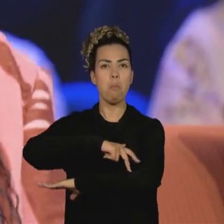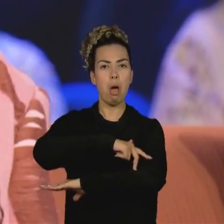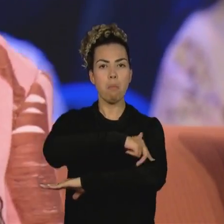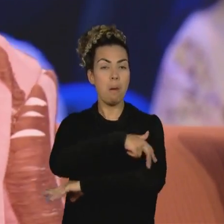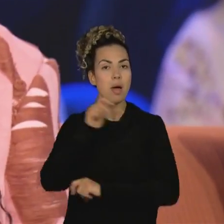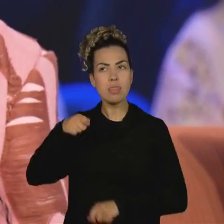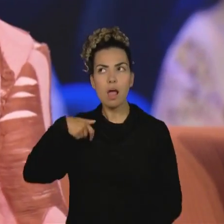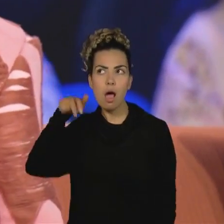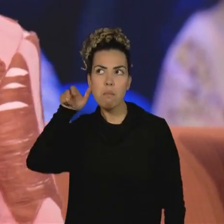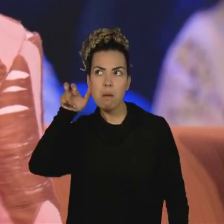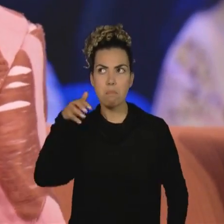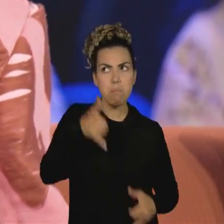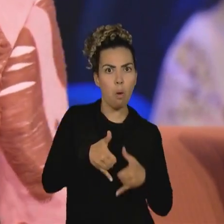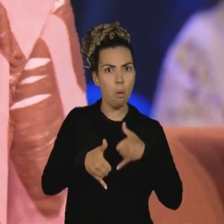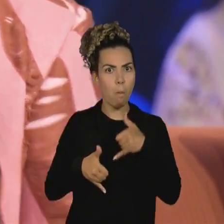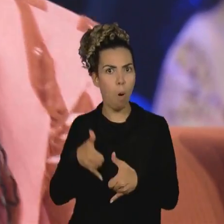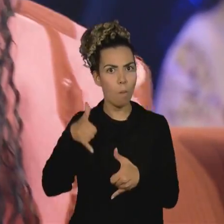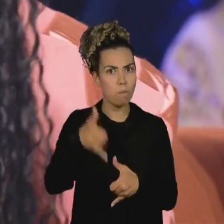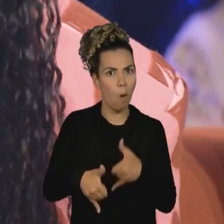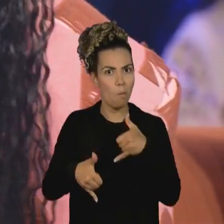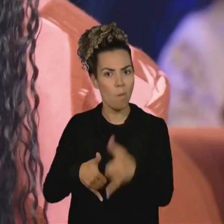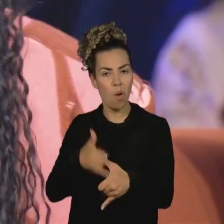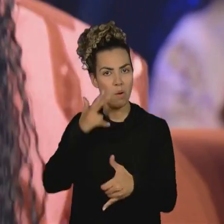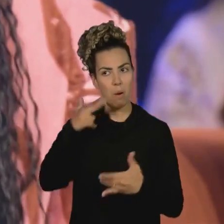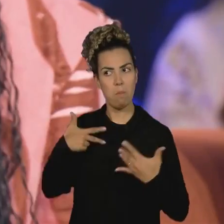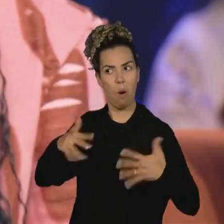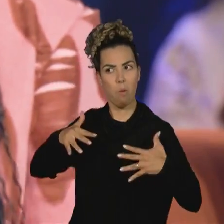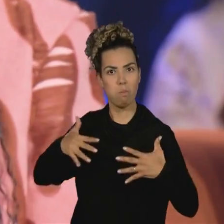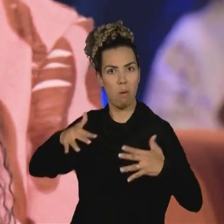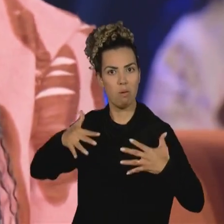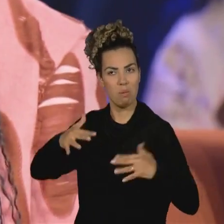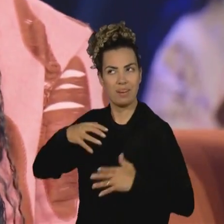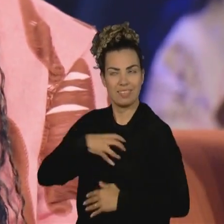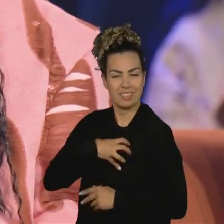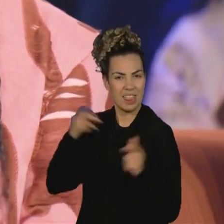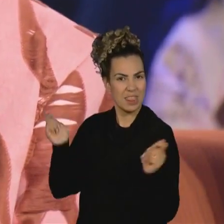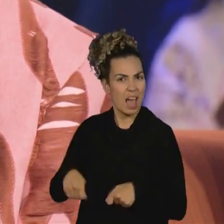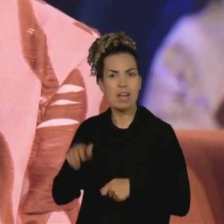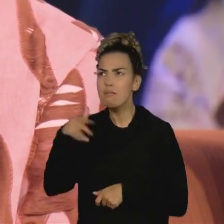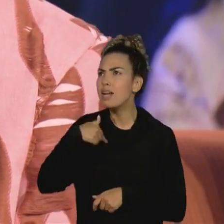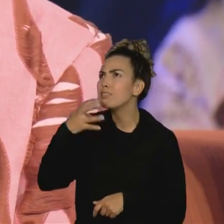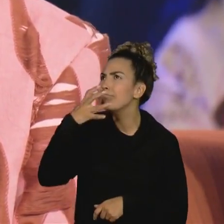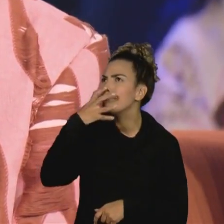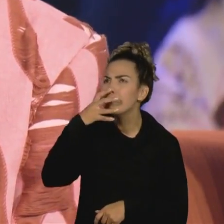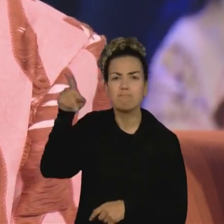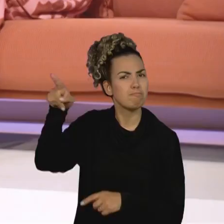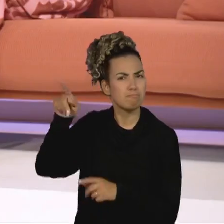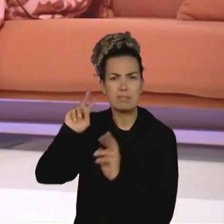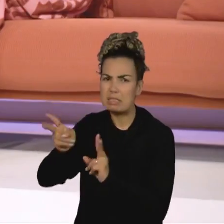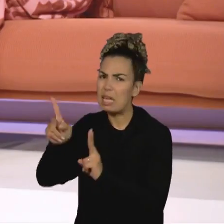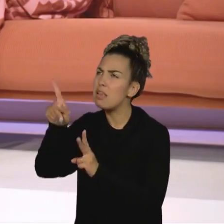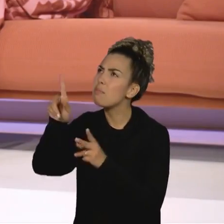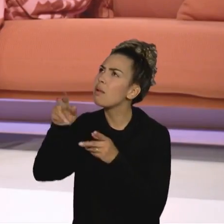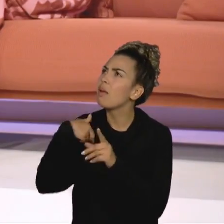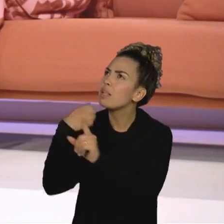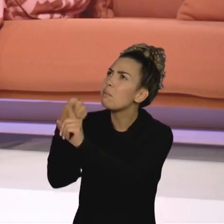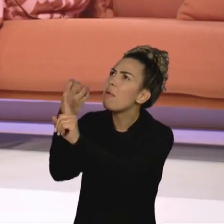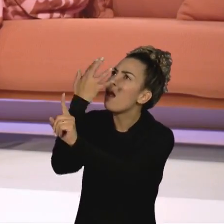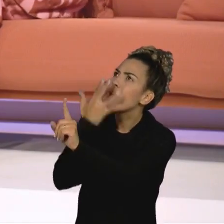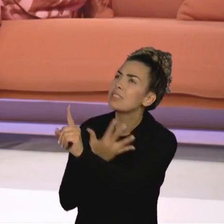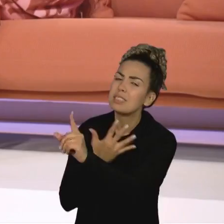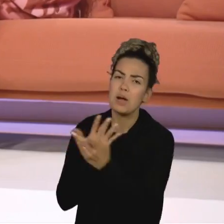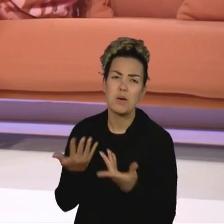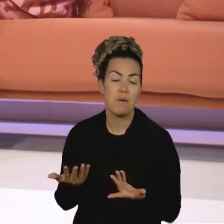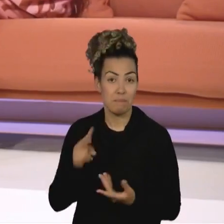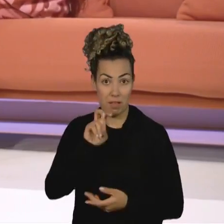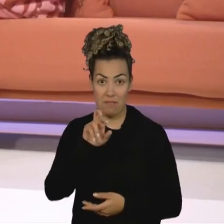passos, bom, bom, bom. E eu sempre achei ela fantástica, ela é uma grande inspiração pra mim. E a Vera, eu lembro a primeira